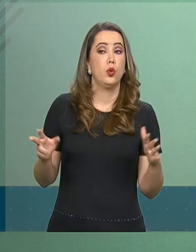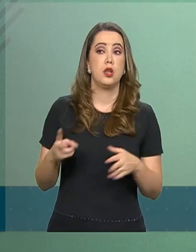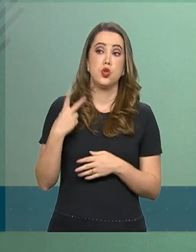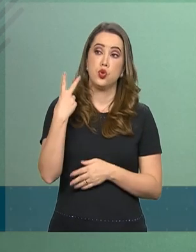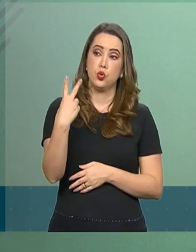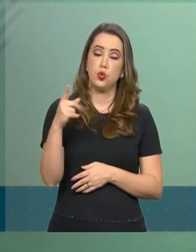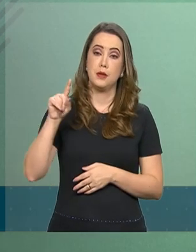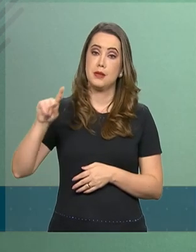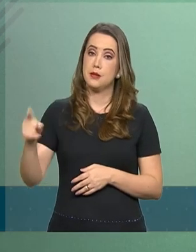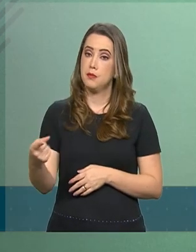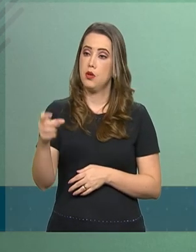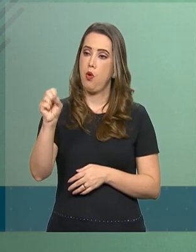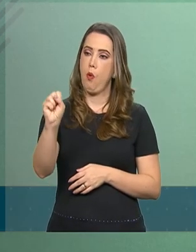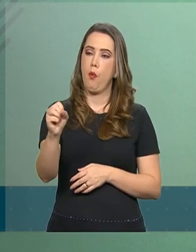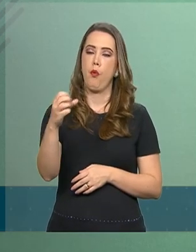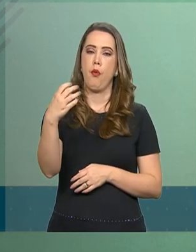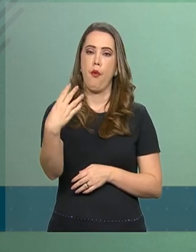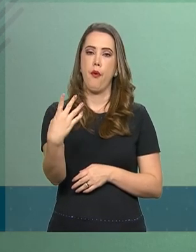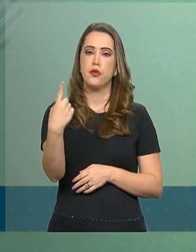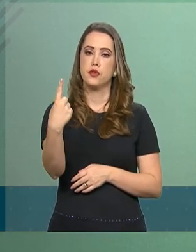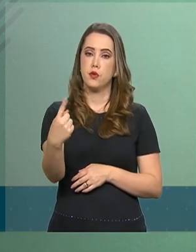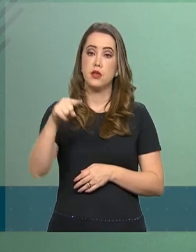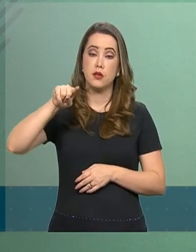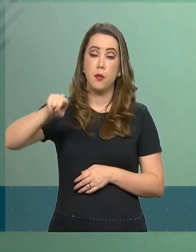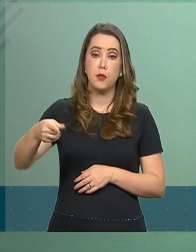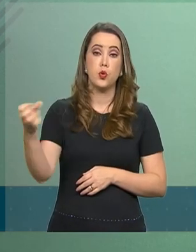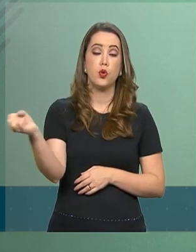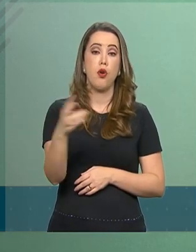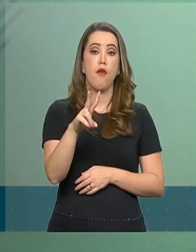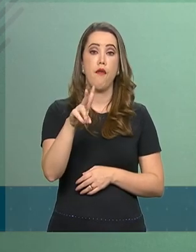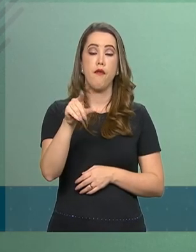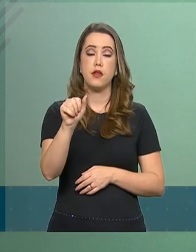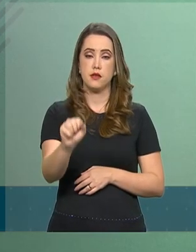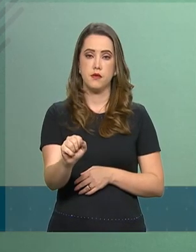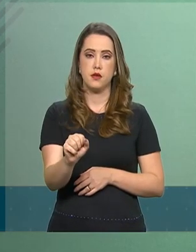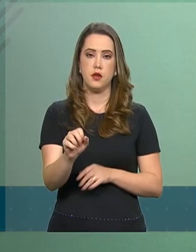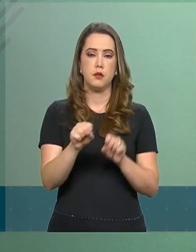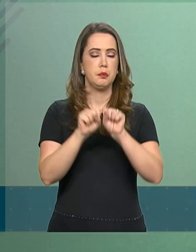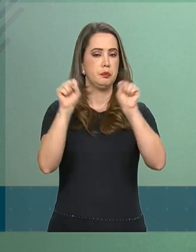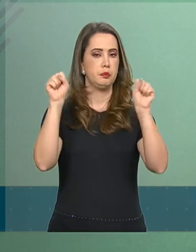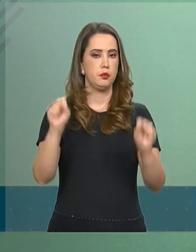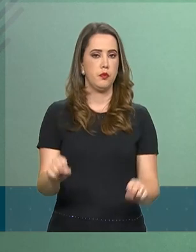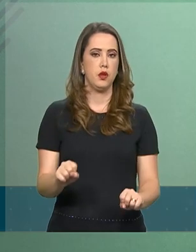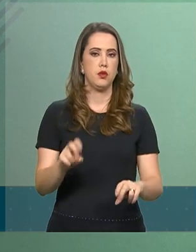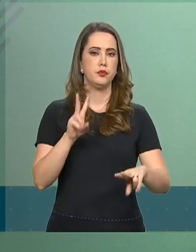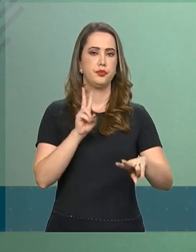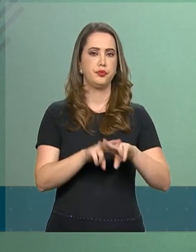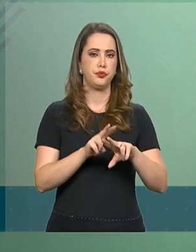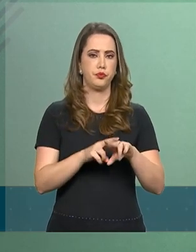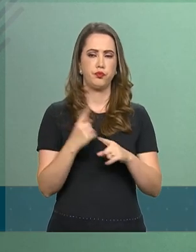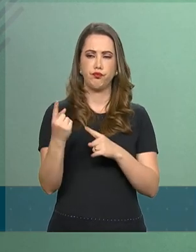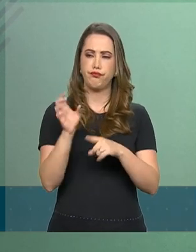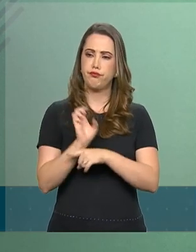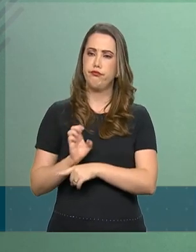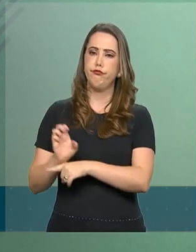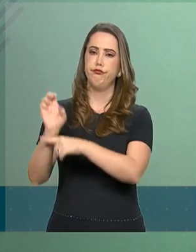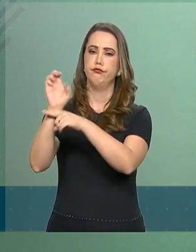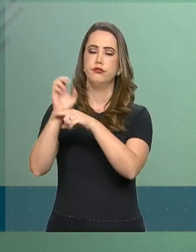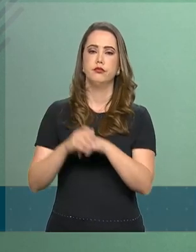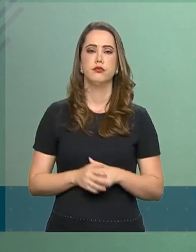2800 e 41 novas vagas no sistema penitenciário dos estados